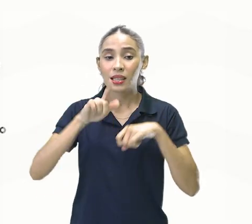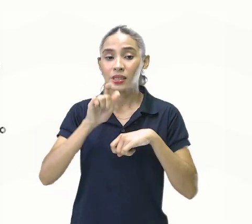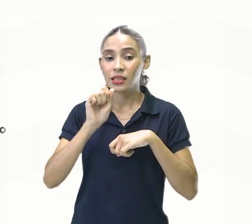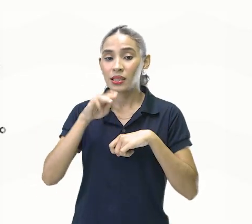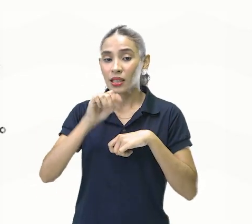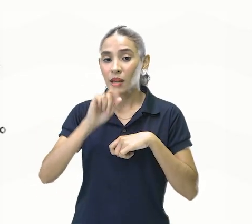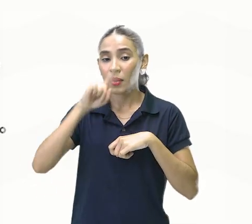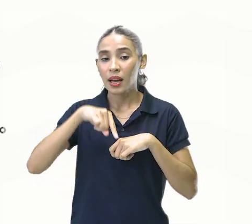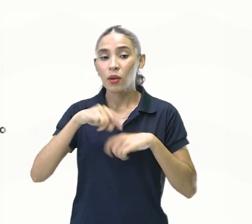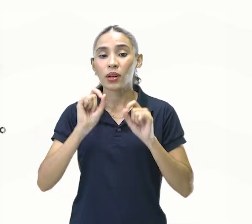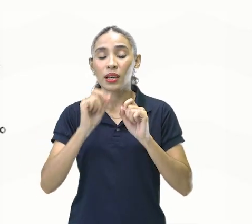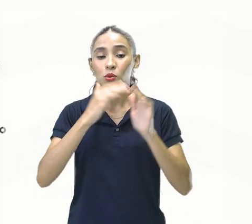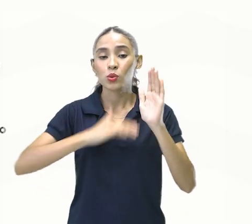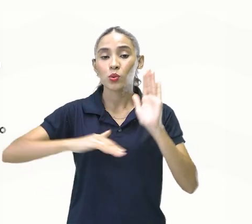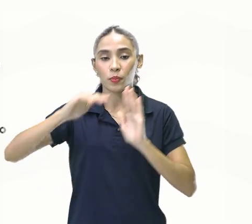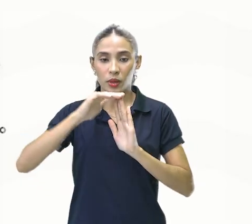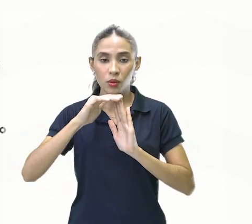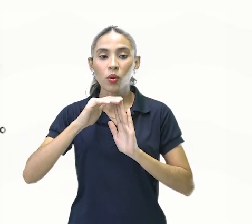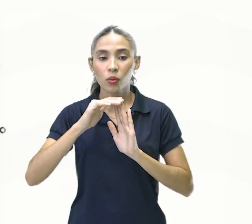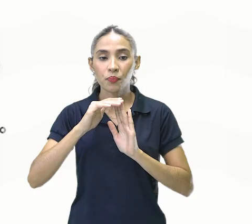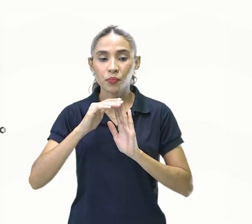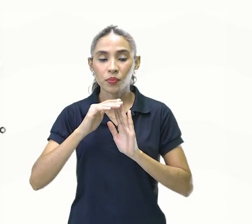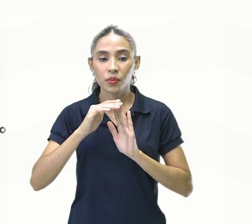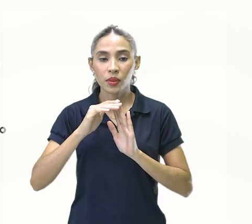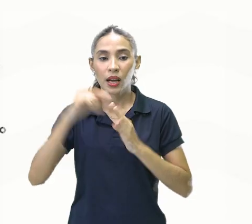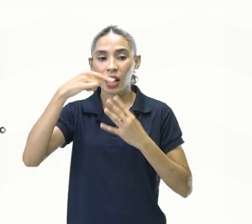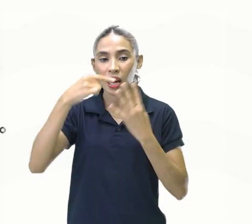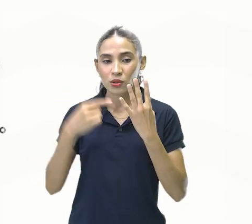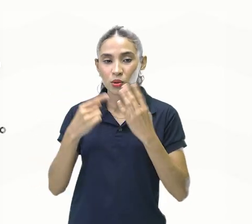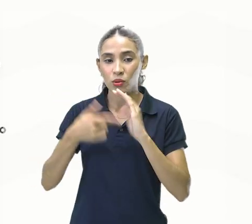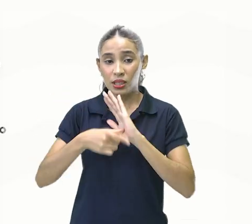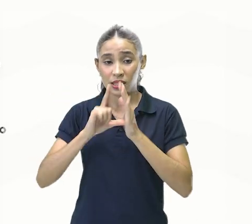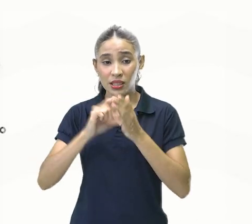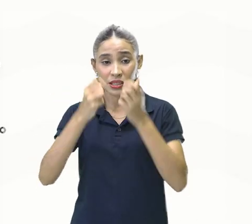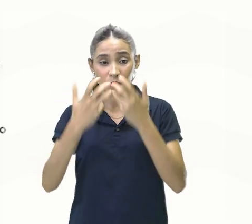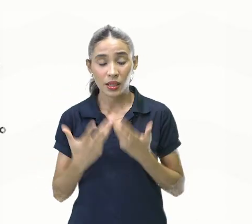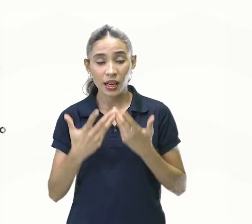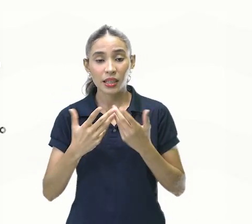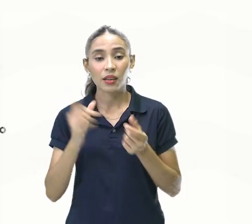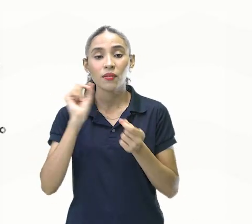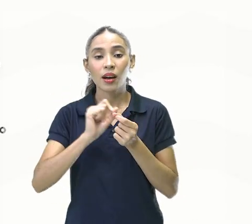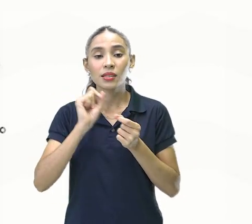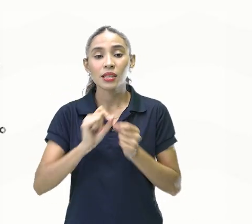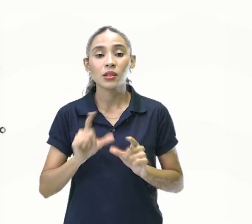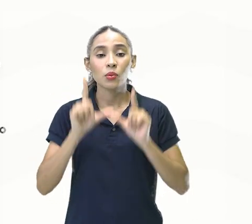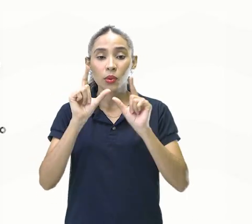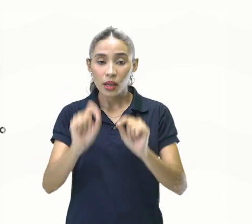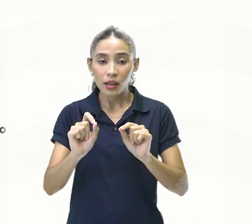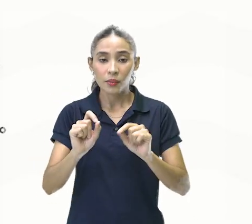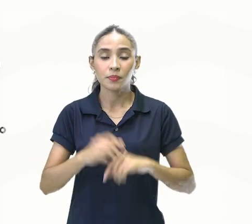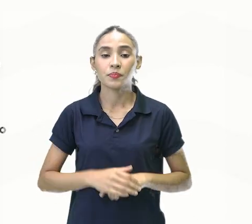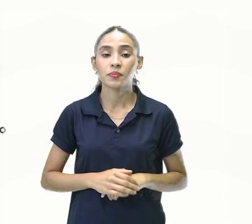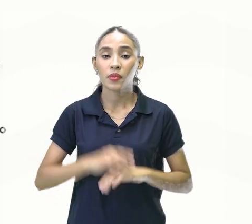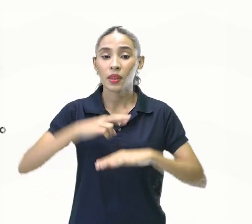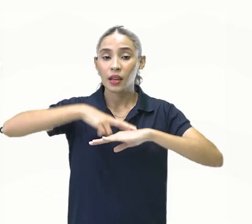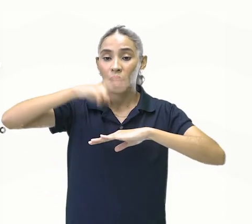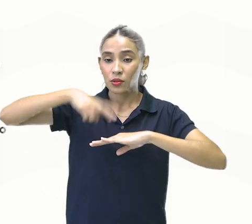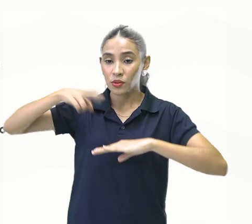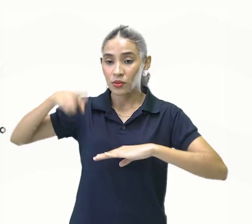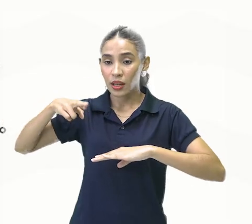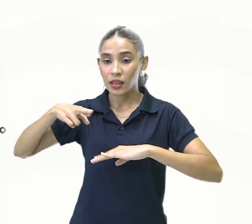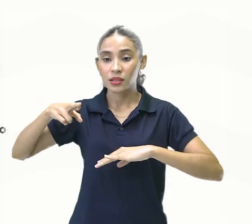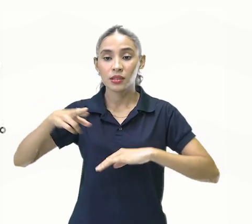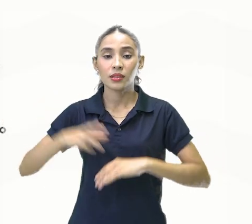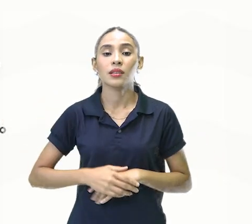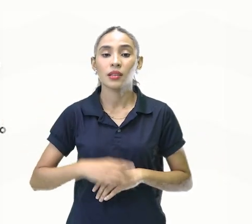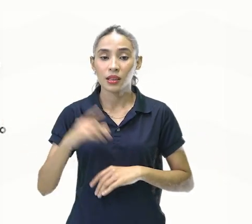de penetração é superior às demais partículas, fazendo com que a sua